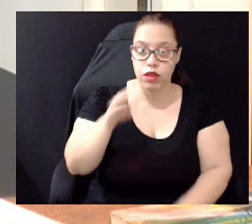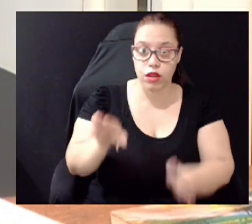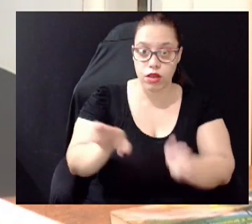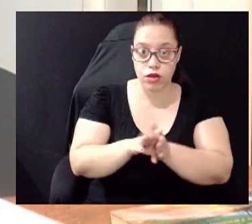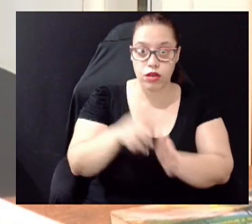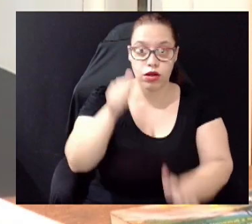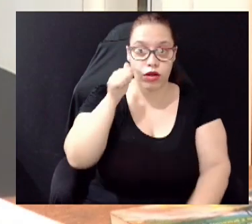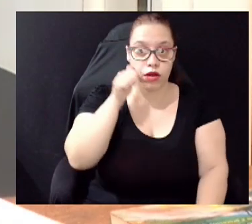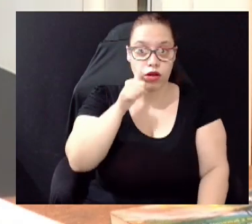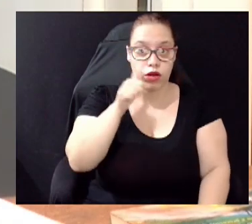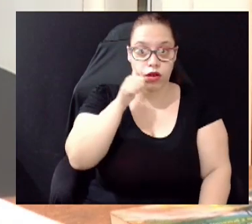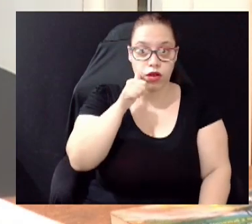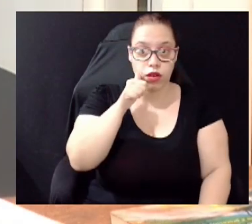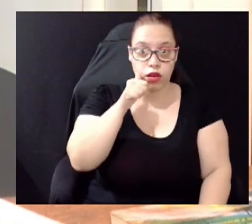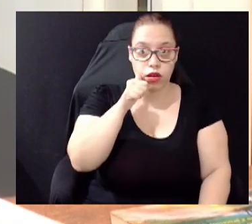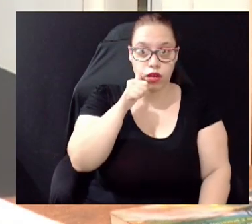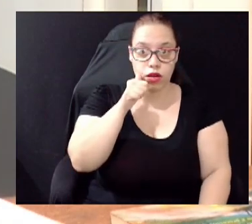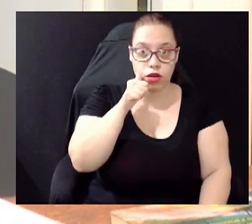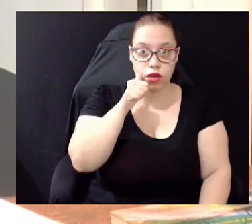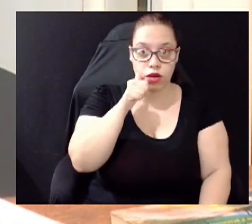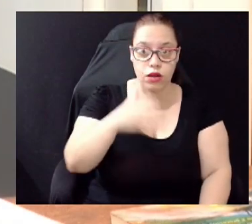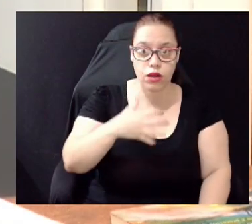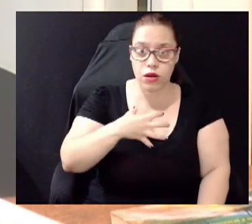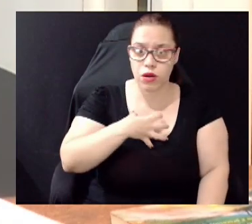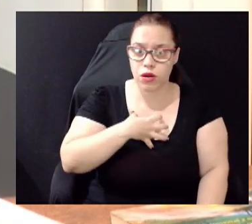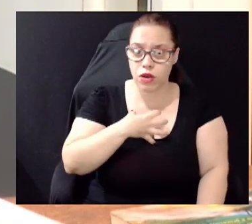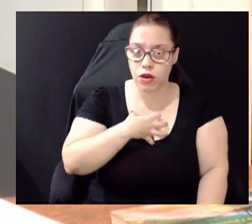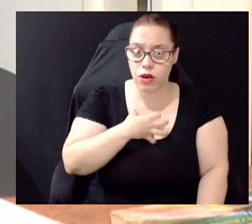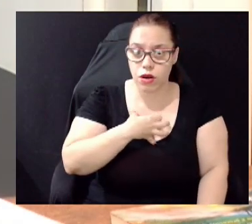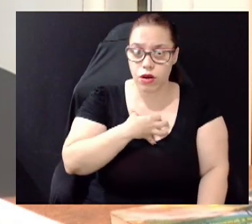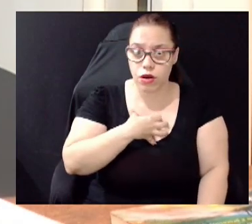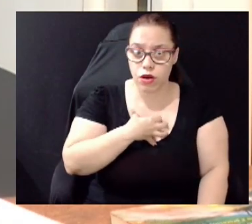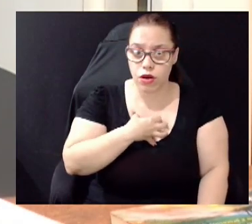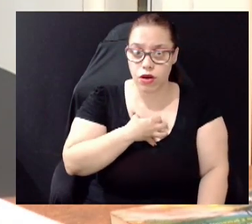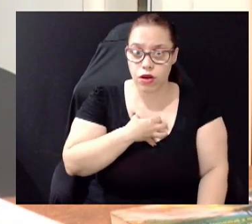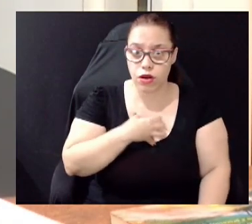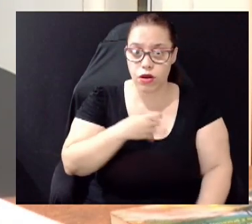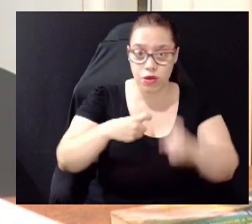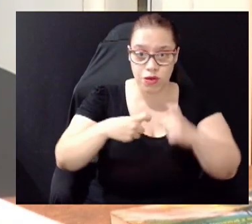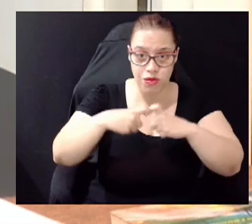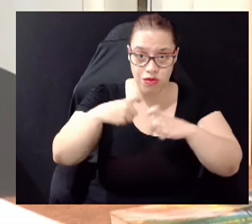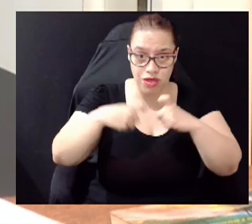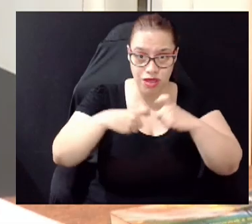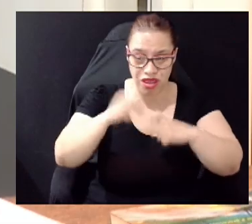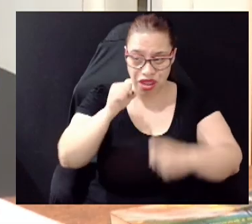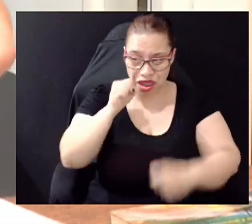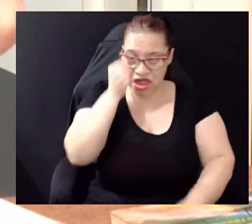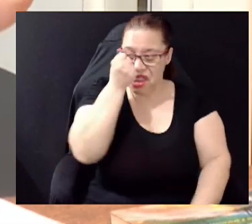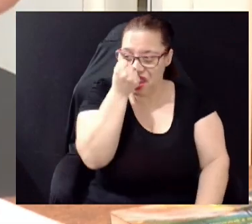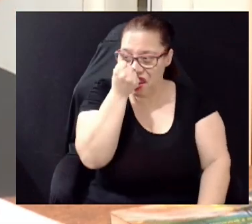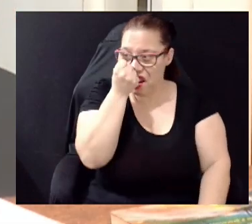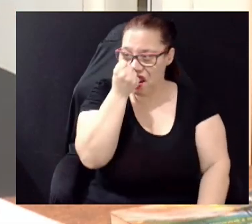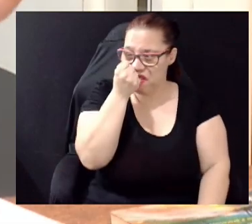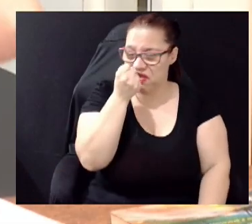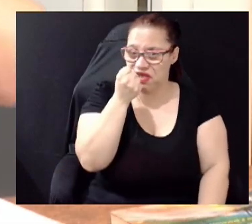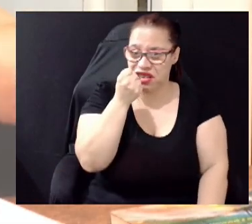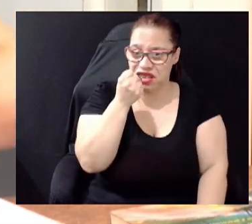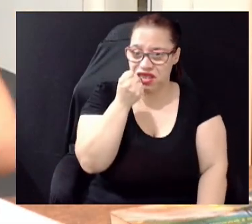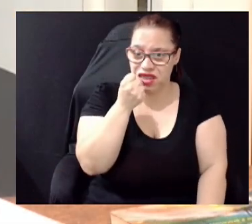gente falou assim, não, e ela estava muito sensibilizada, porque foi um abuso sexual grave, assim, né, foi o irmão dela que cometeu esse